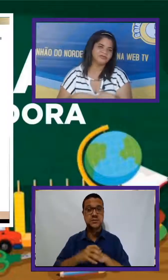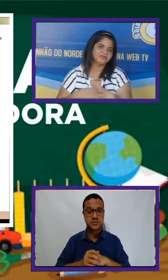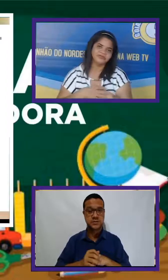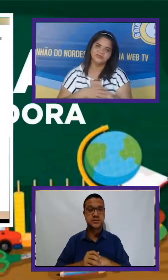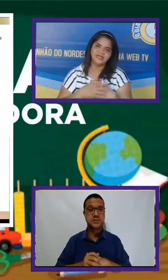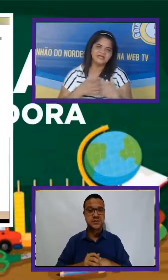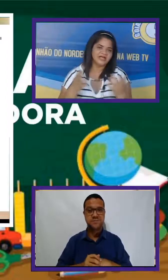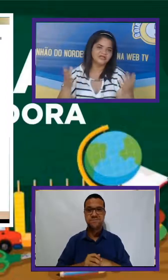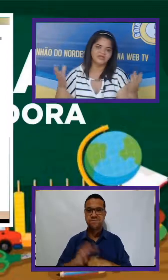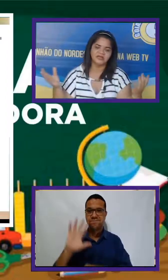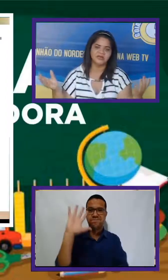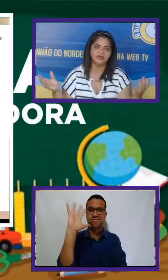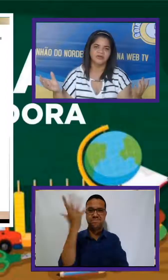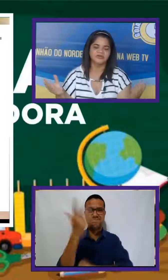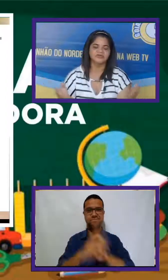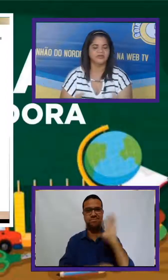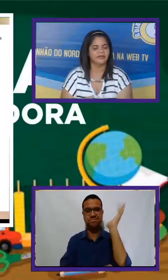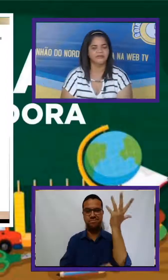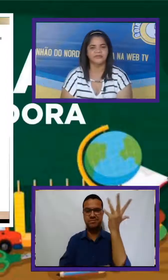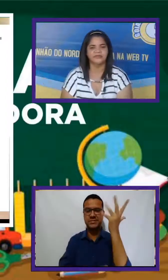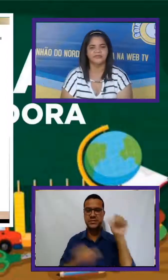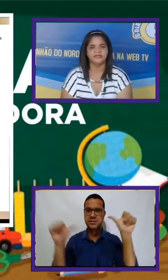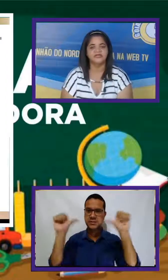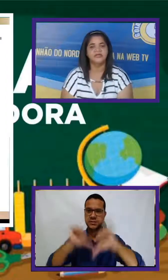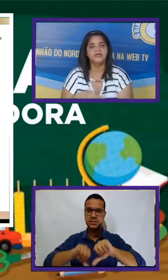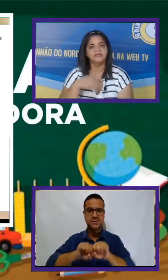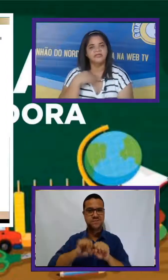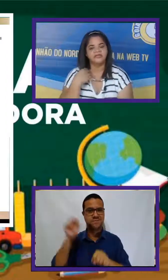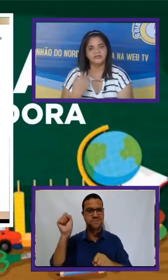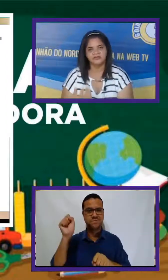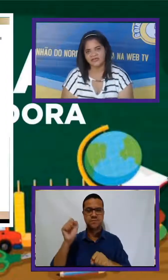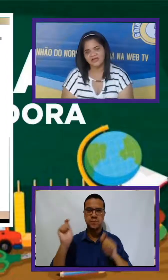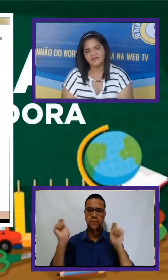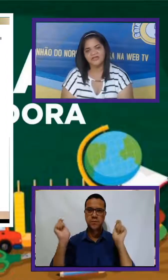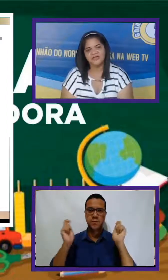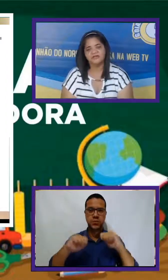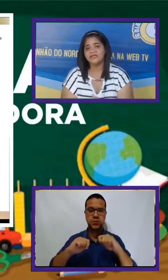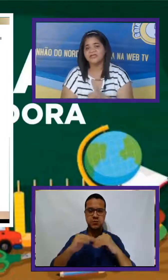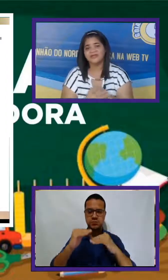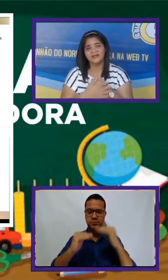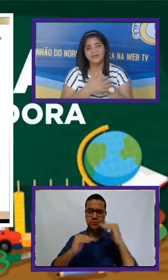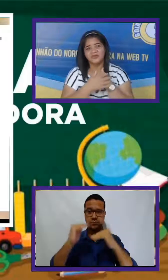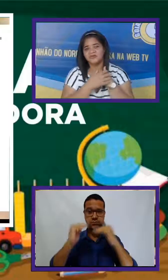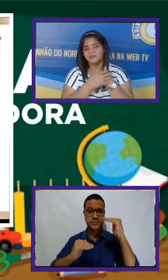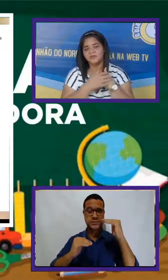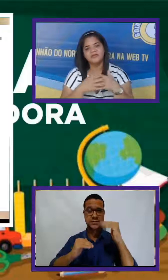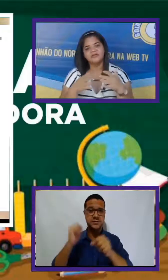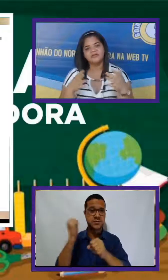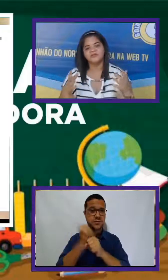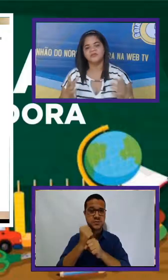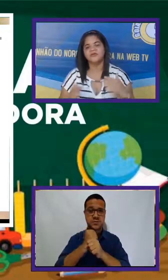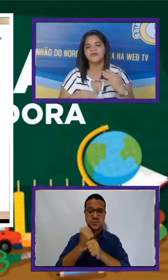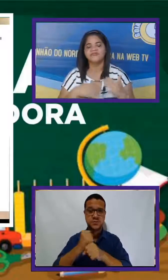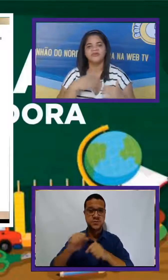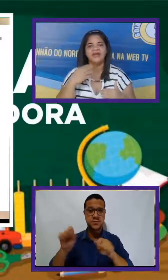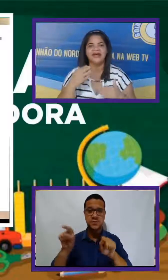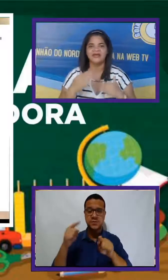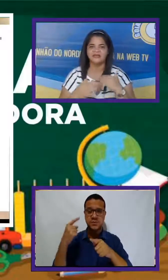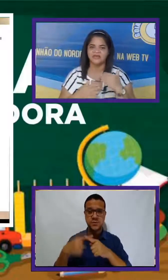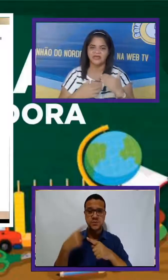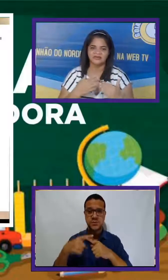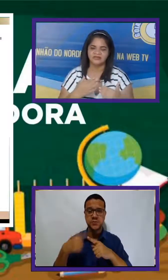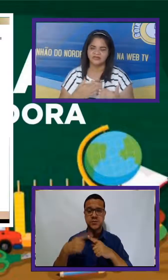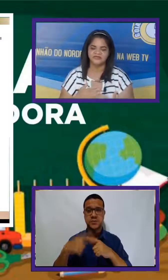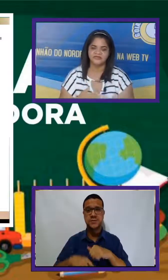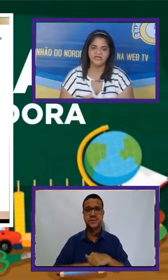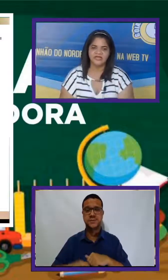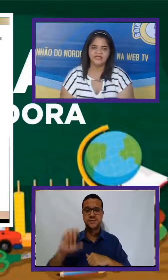O desastre ecológico É muito grande Podendo causar Um desequilíbrio Assim por anos Porque o efeito